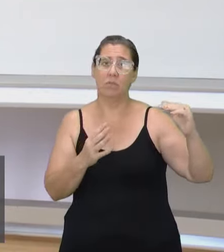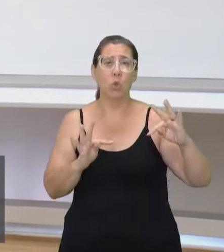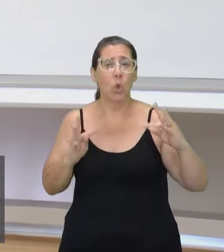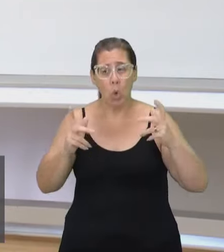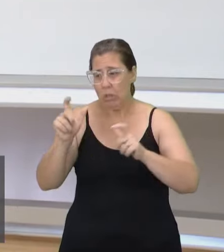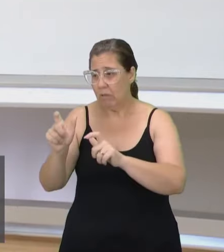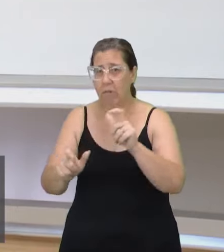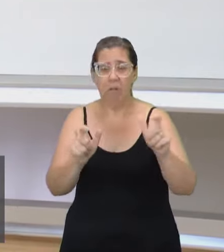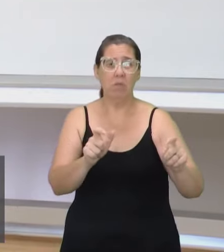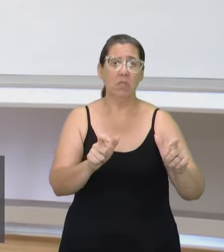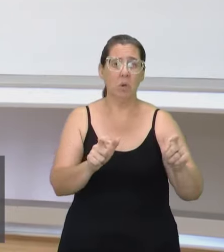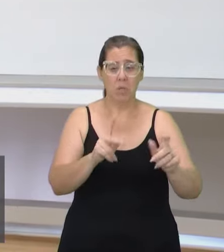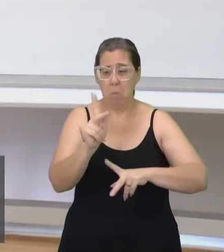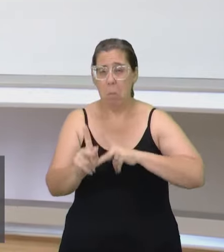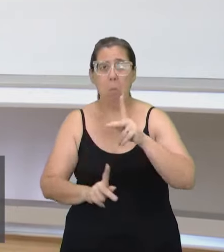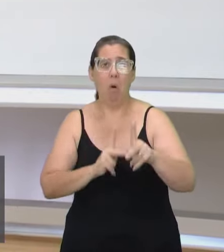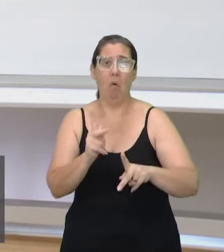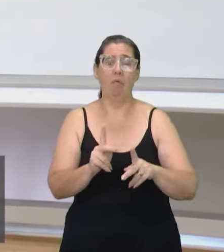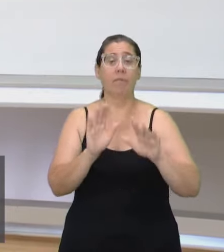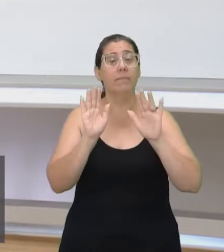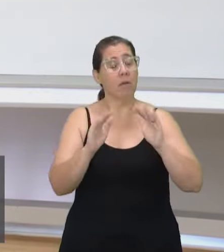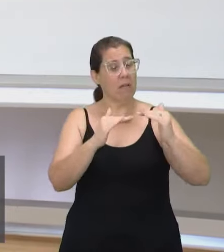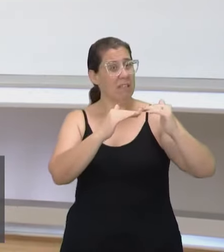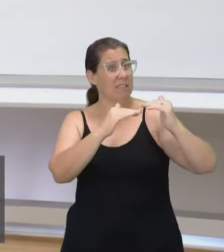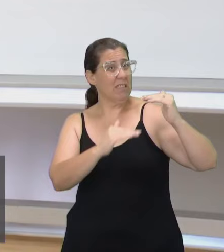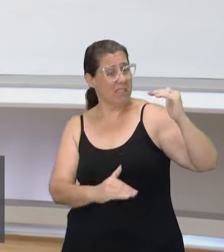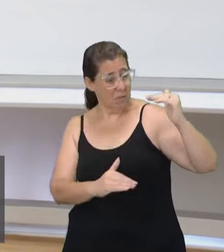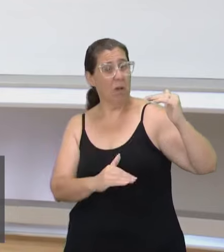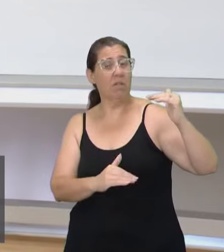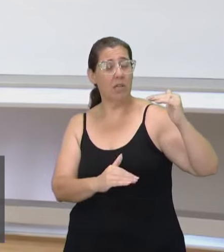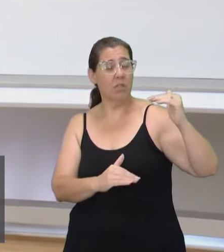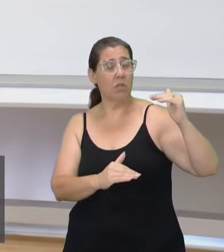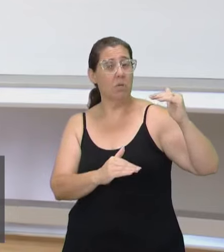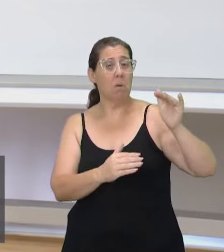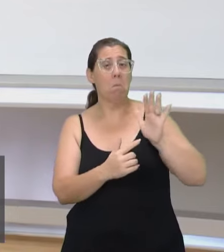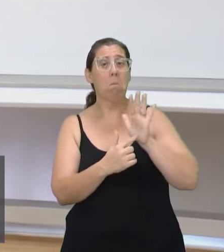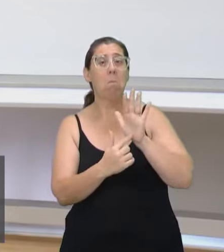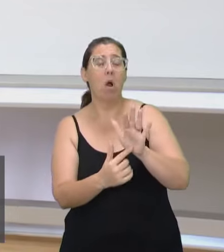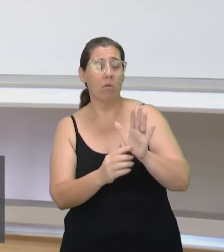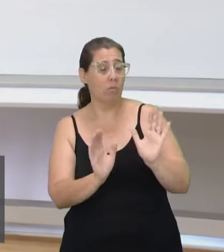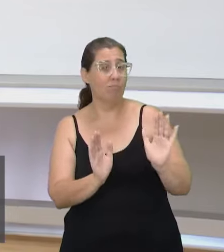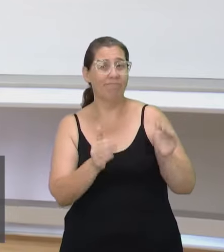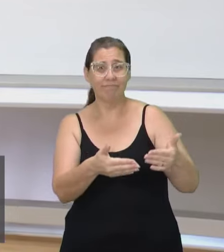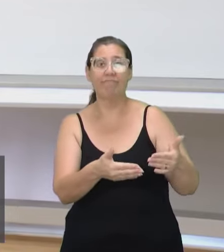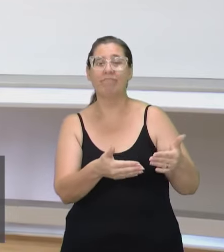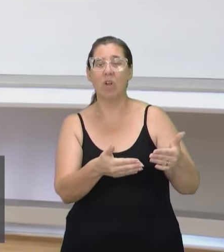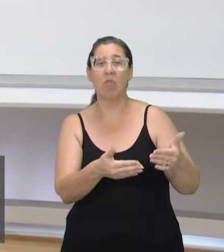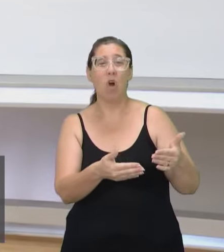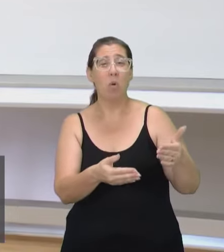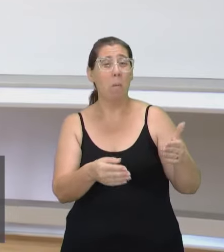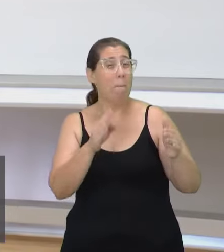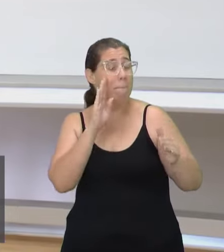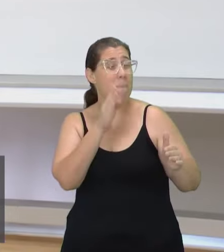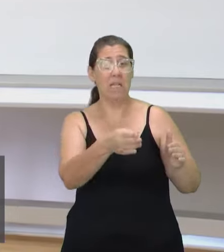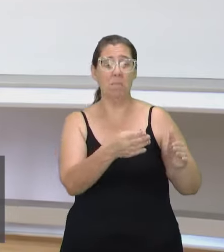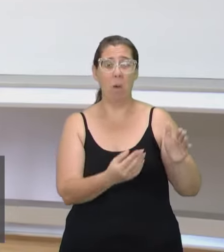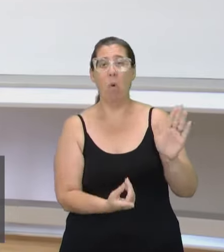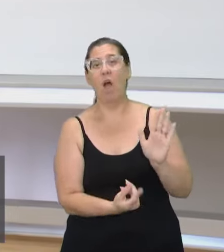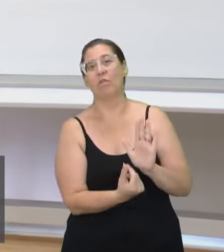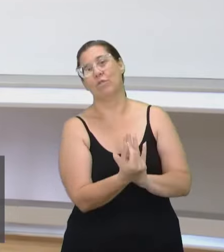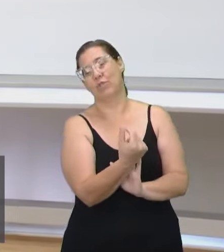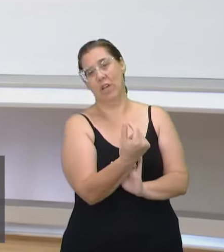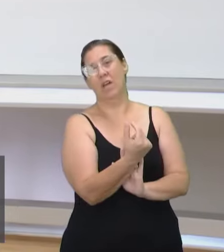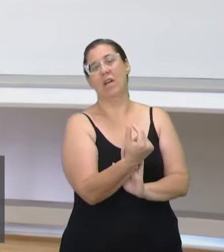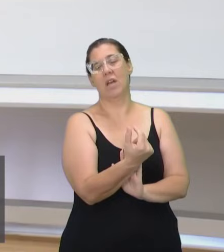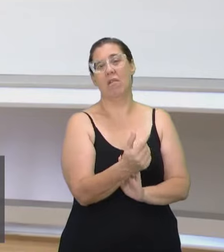povo. Então, essa desigualdade, ela se exprime através, então, da concentração de renda, né? Então, uma parcela da